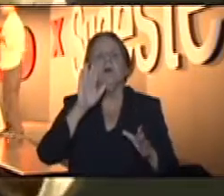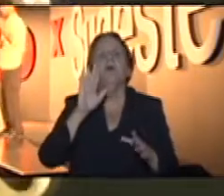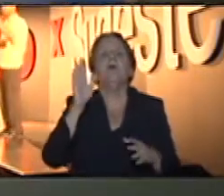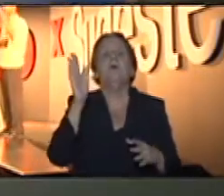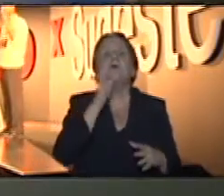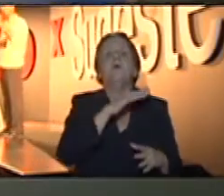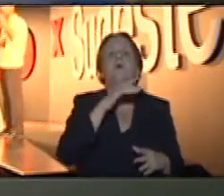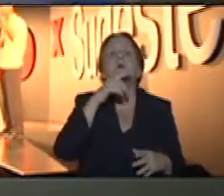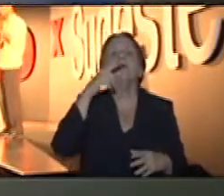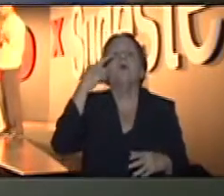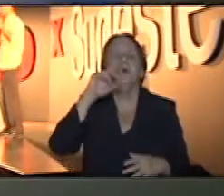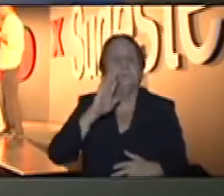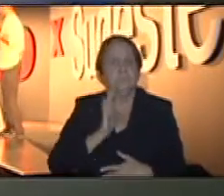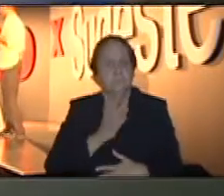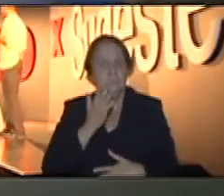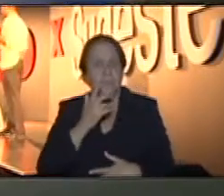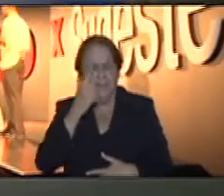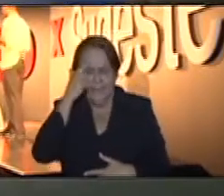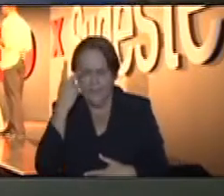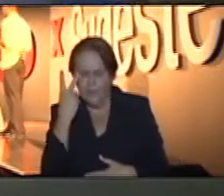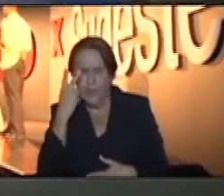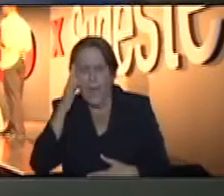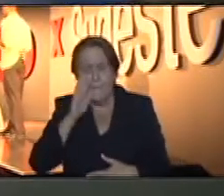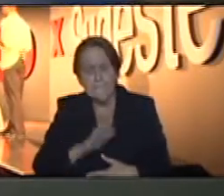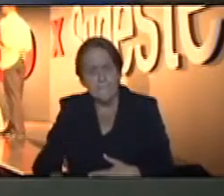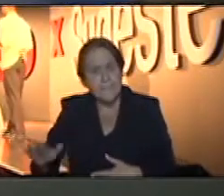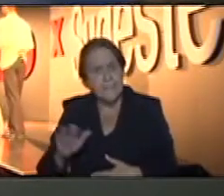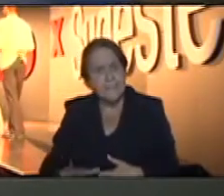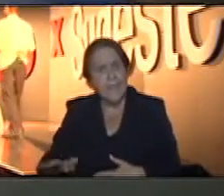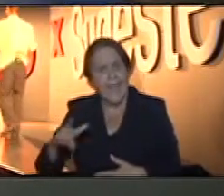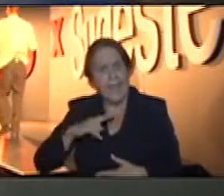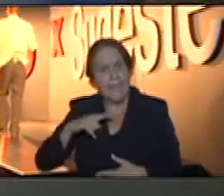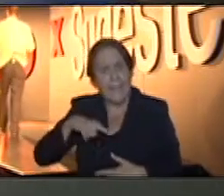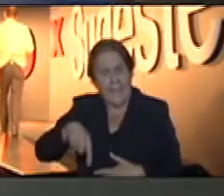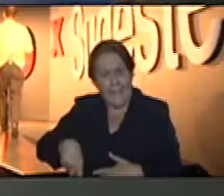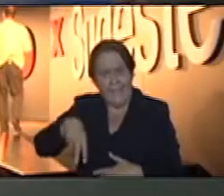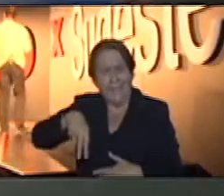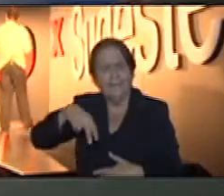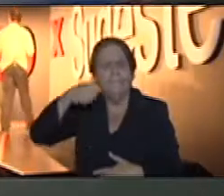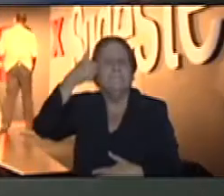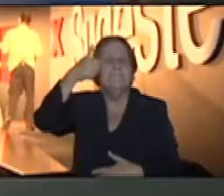que segundo aquelas duas meninas que aqui estavam em